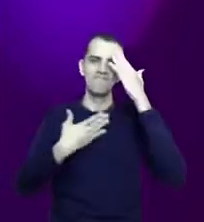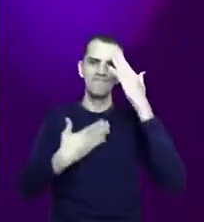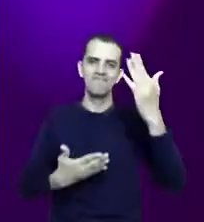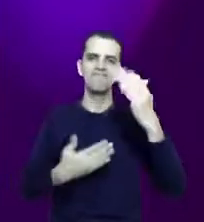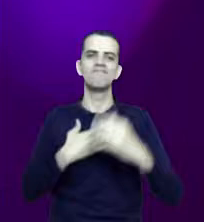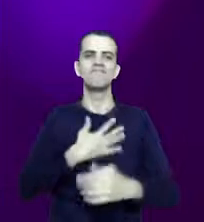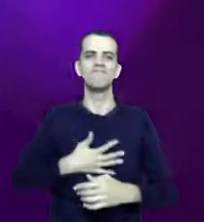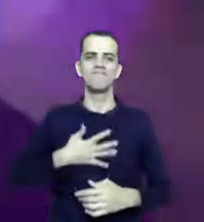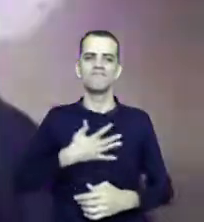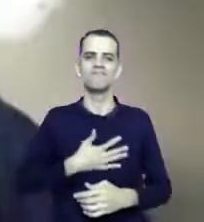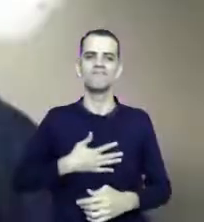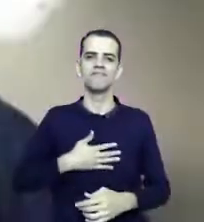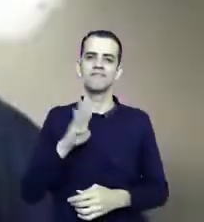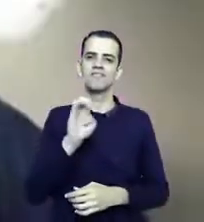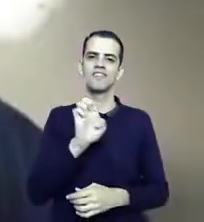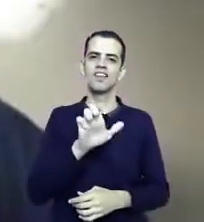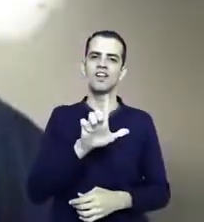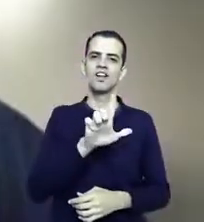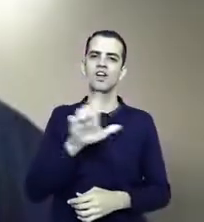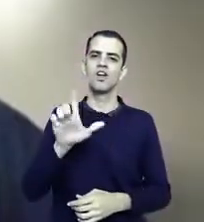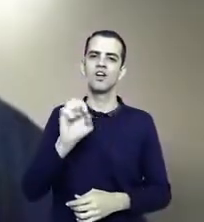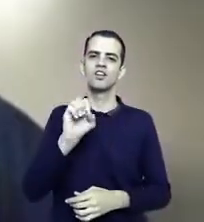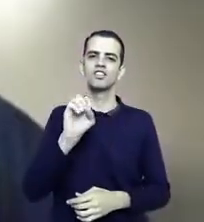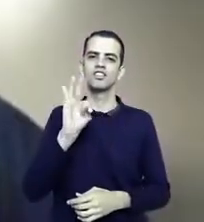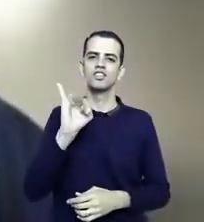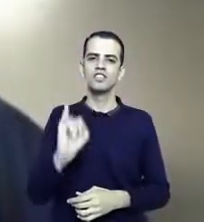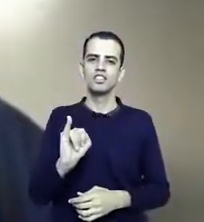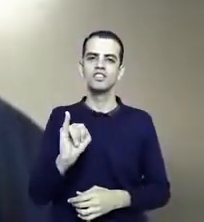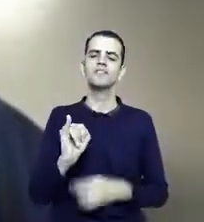você, Belotti, que é um grande incentivador da gente.